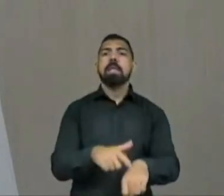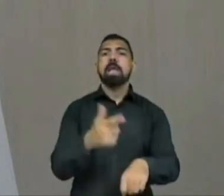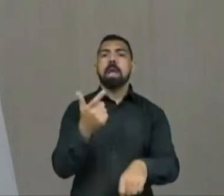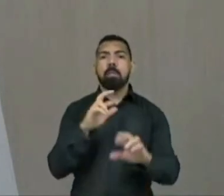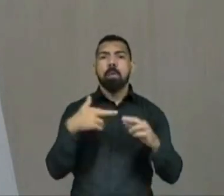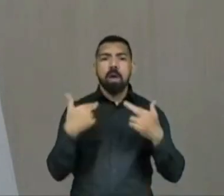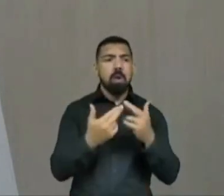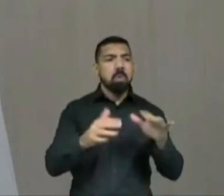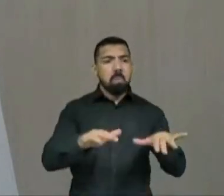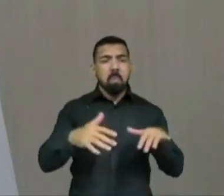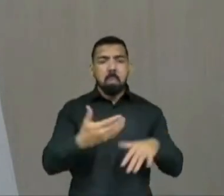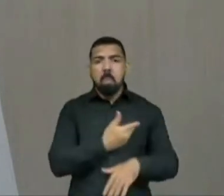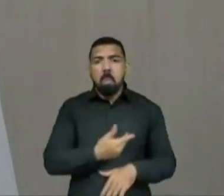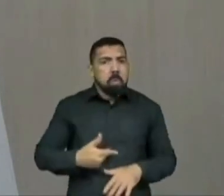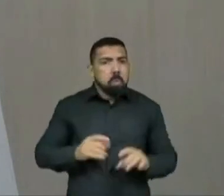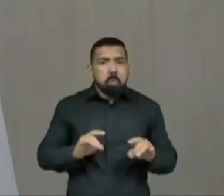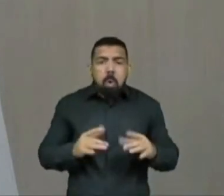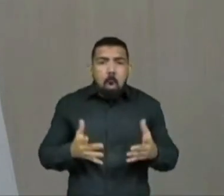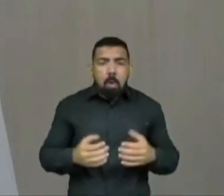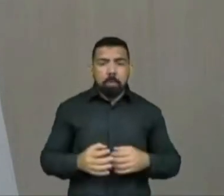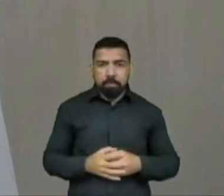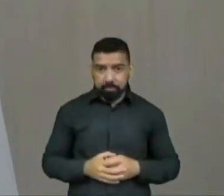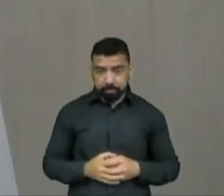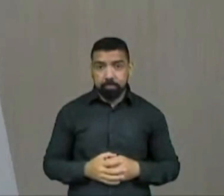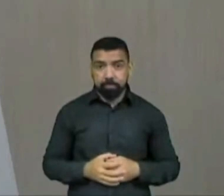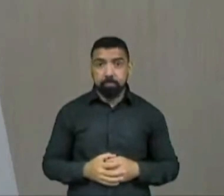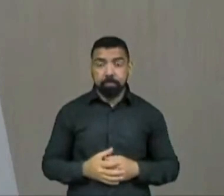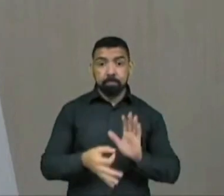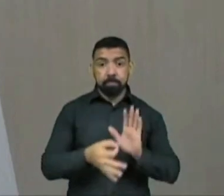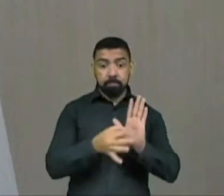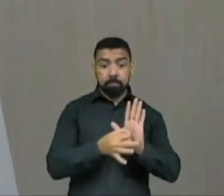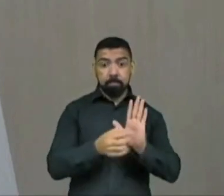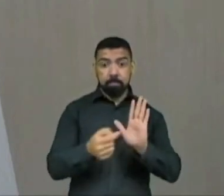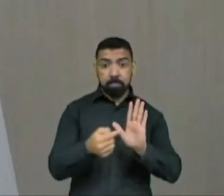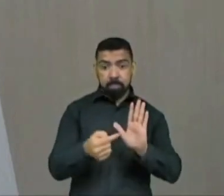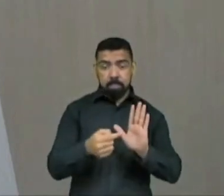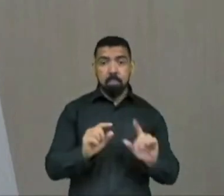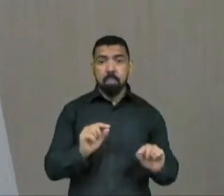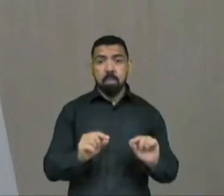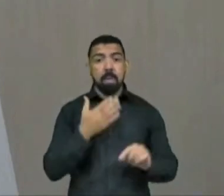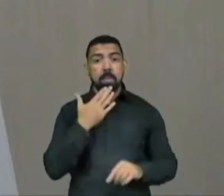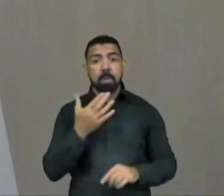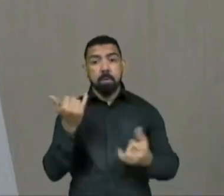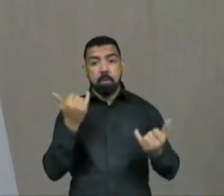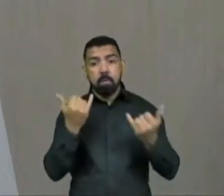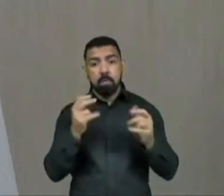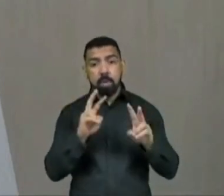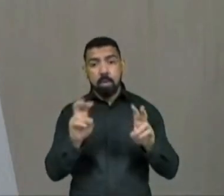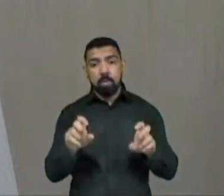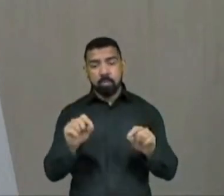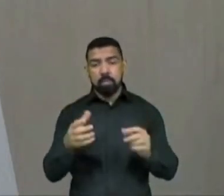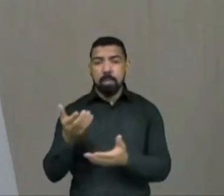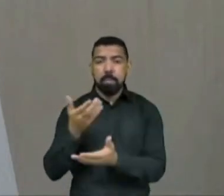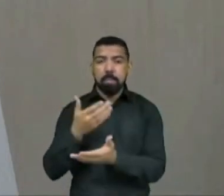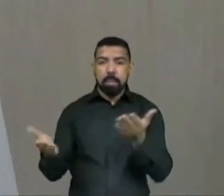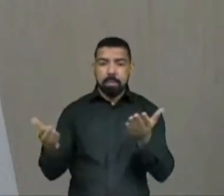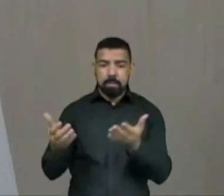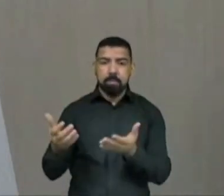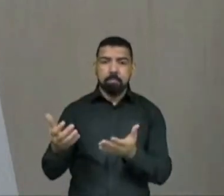pública. E aí, nesse requerimento, nós estamos pedindo informações a respeito da perda de arrecadação de